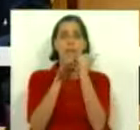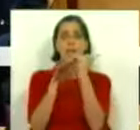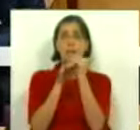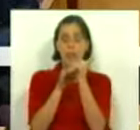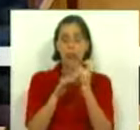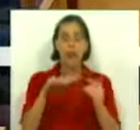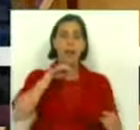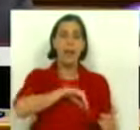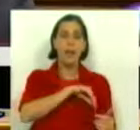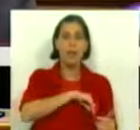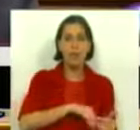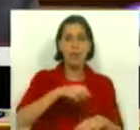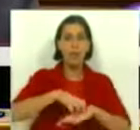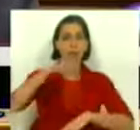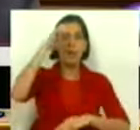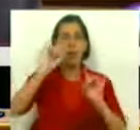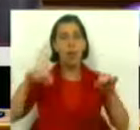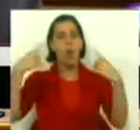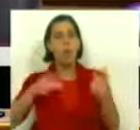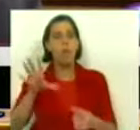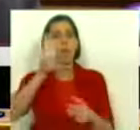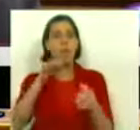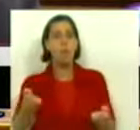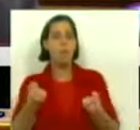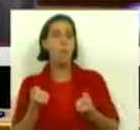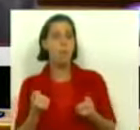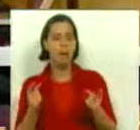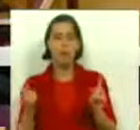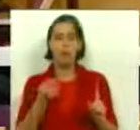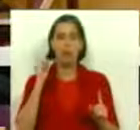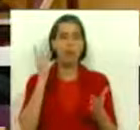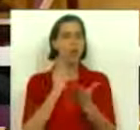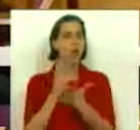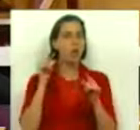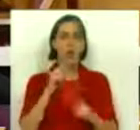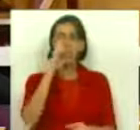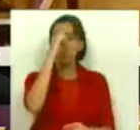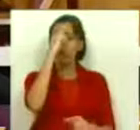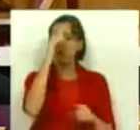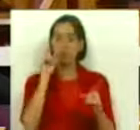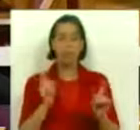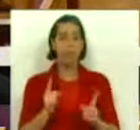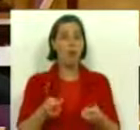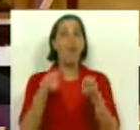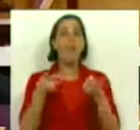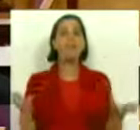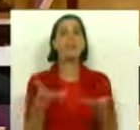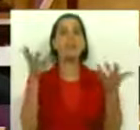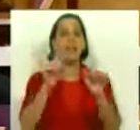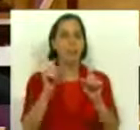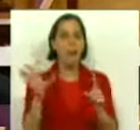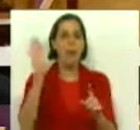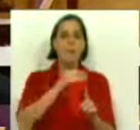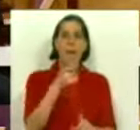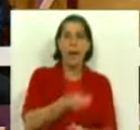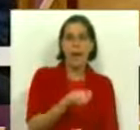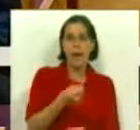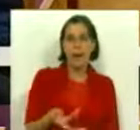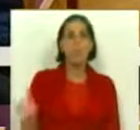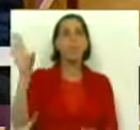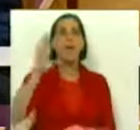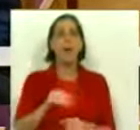equipara rendimentos prediais a outras formas de poupança, não é apenas este esforço que vai incentivar a mais